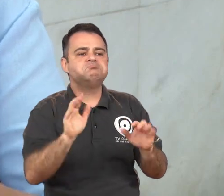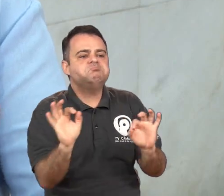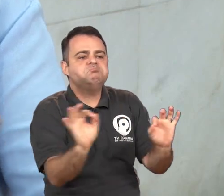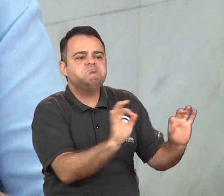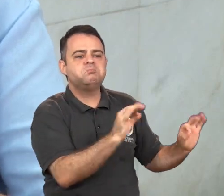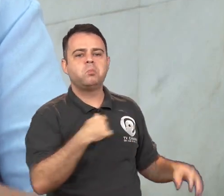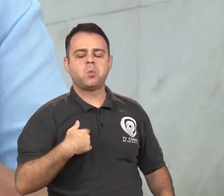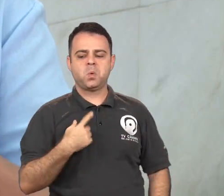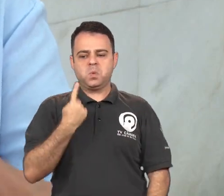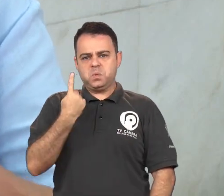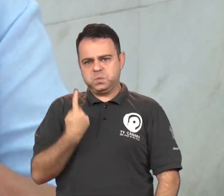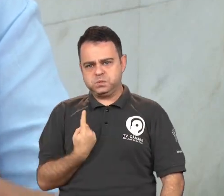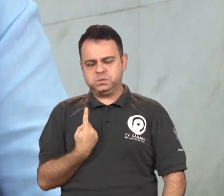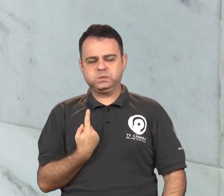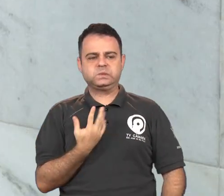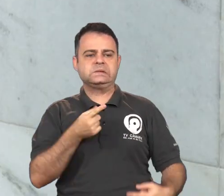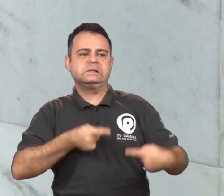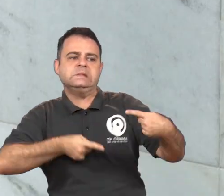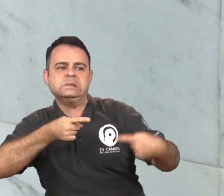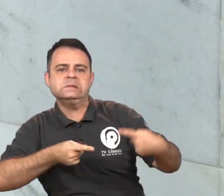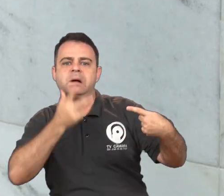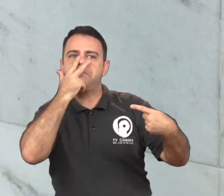o debate não seja tão